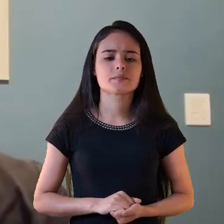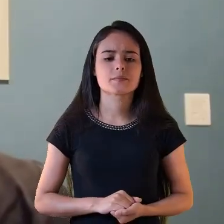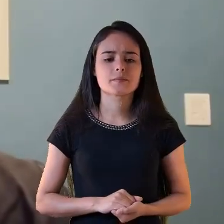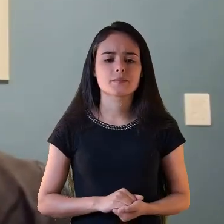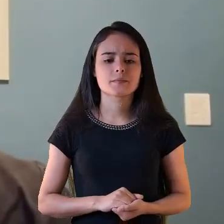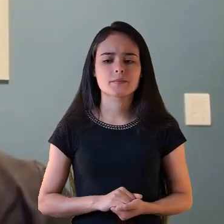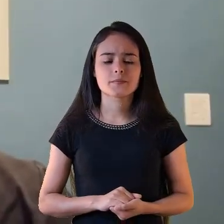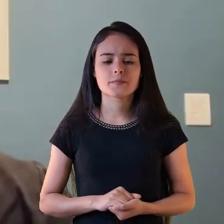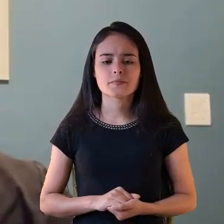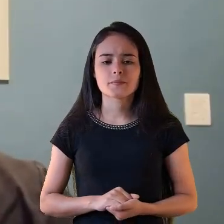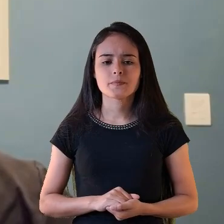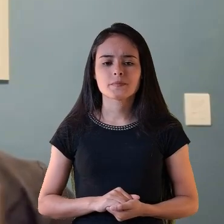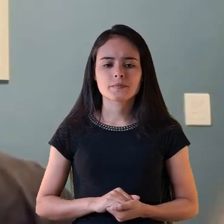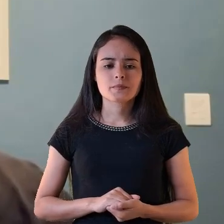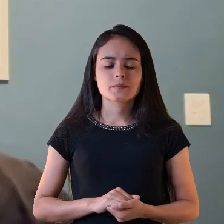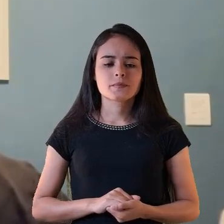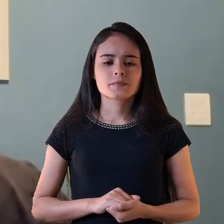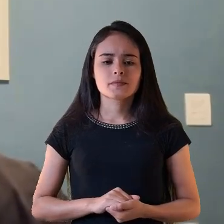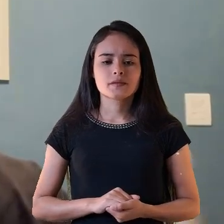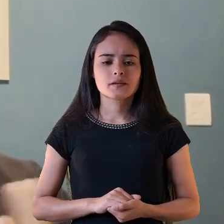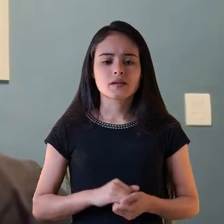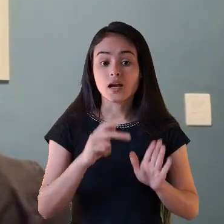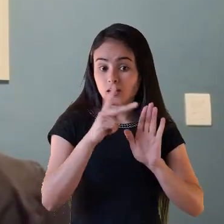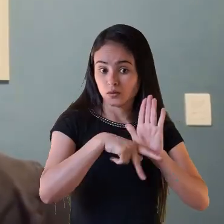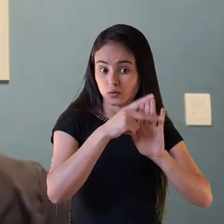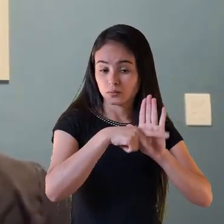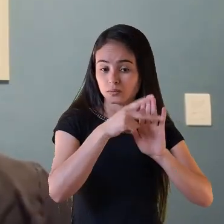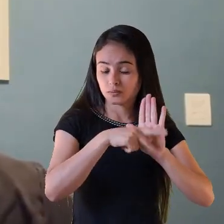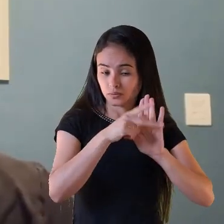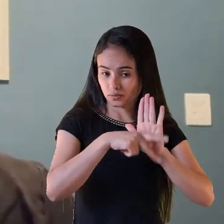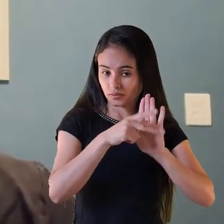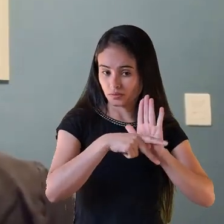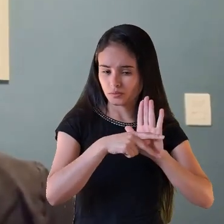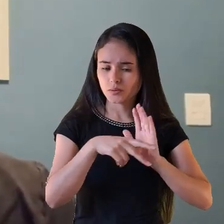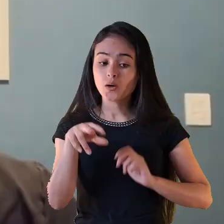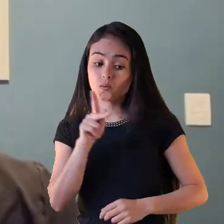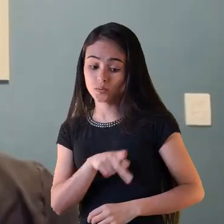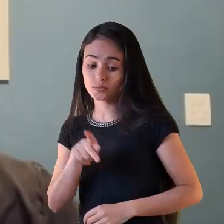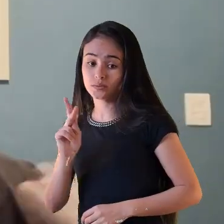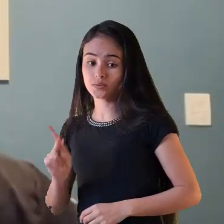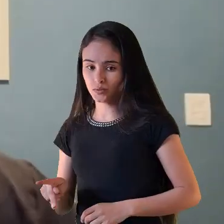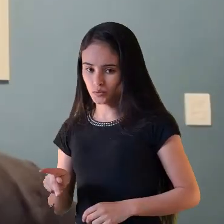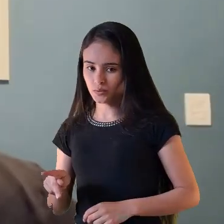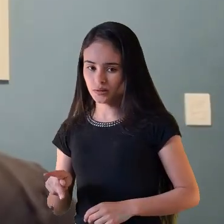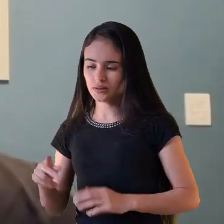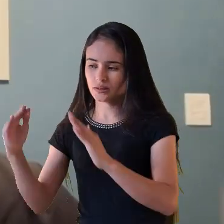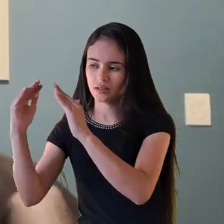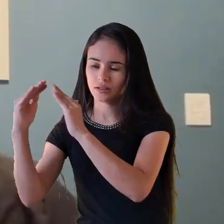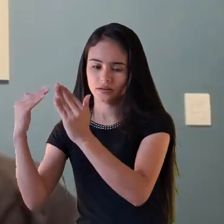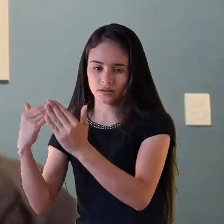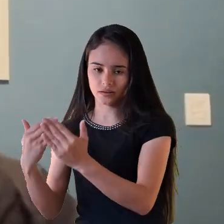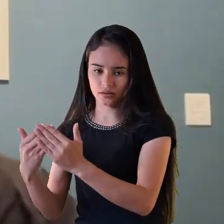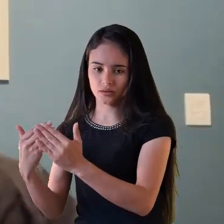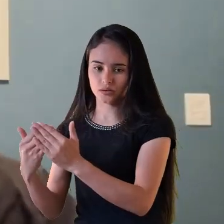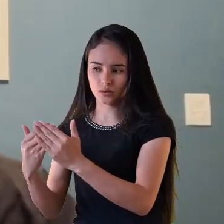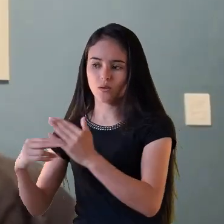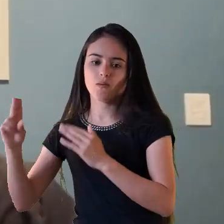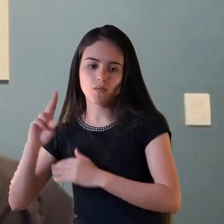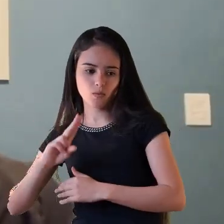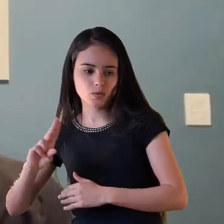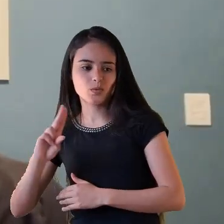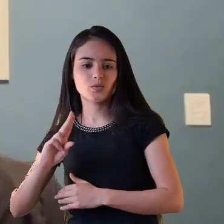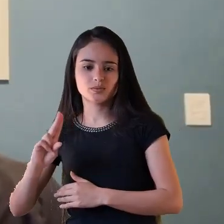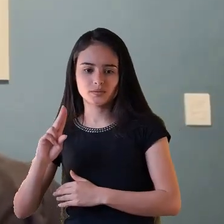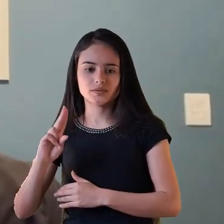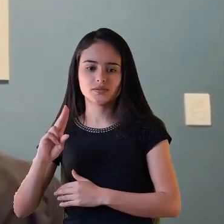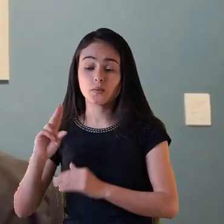usado em sala de aula, o que acontece já desde o lançamento, mas agora ganha um reforço muito